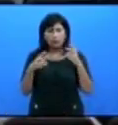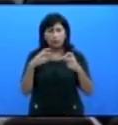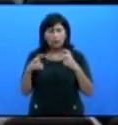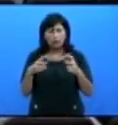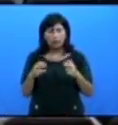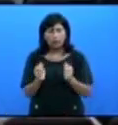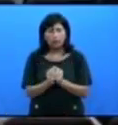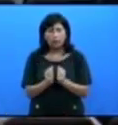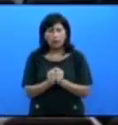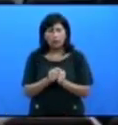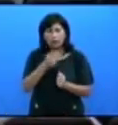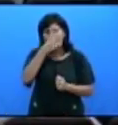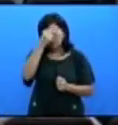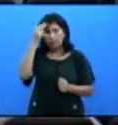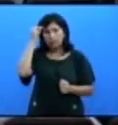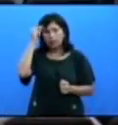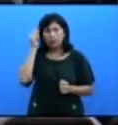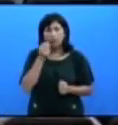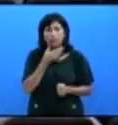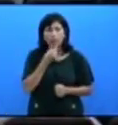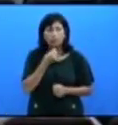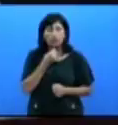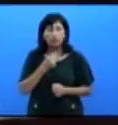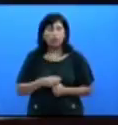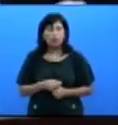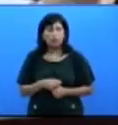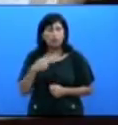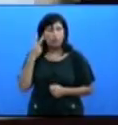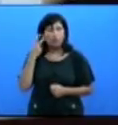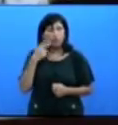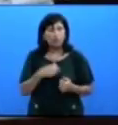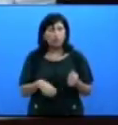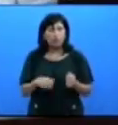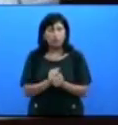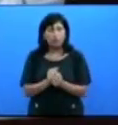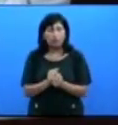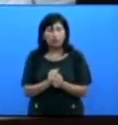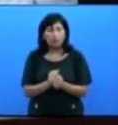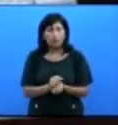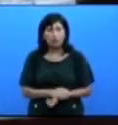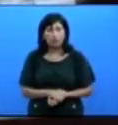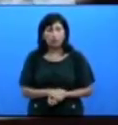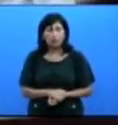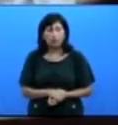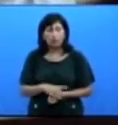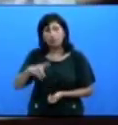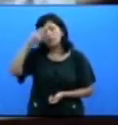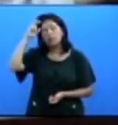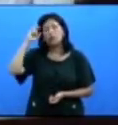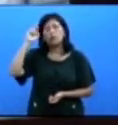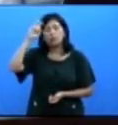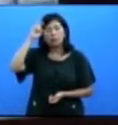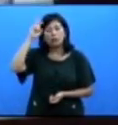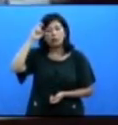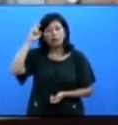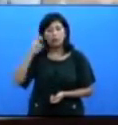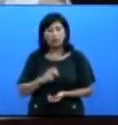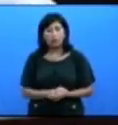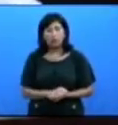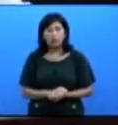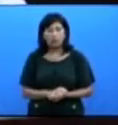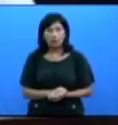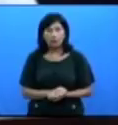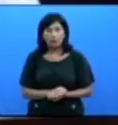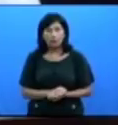eu, a vereadora Tiesa, a vereadora Durvalina, na quinta-feira. Quinta-feira, né?